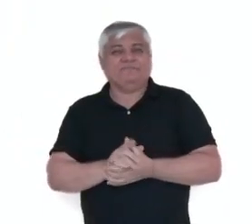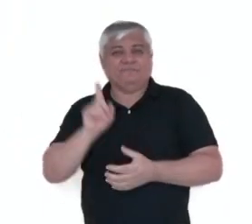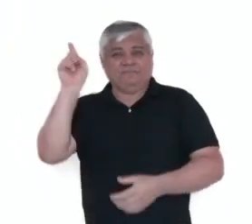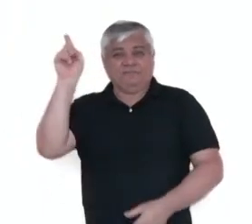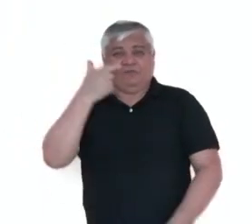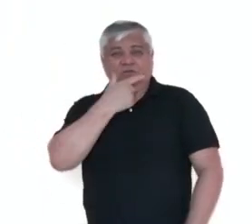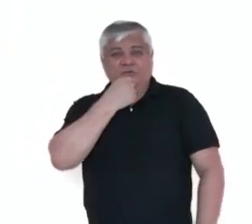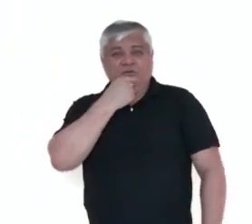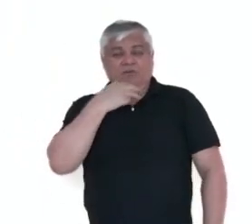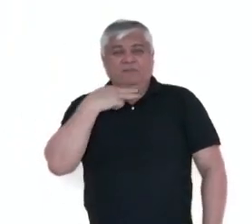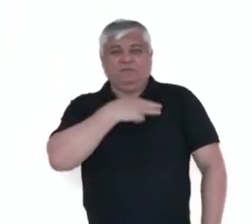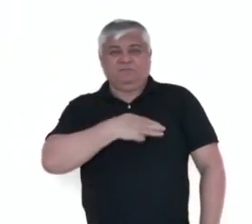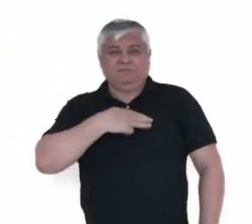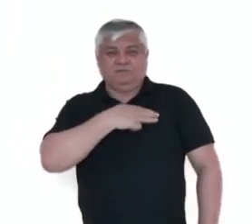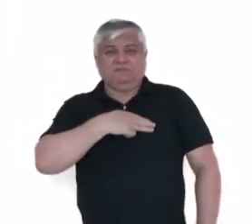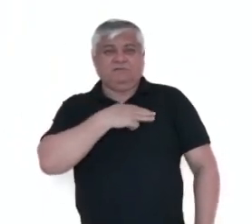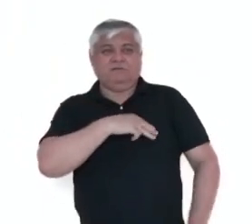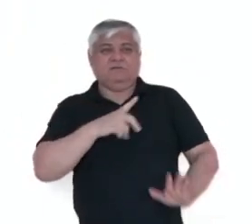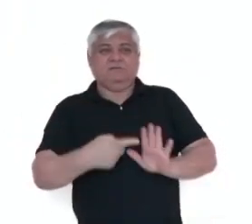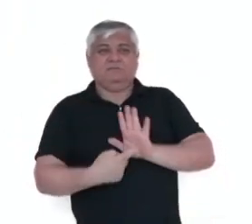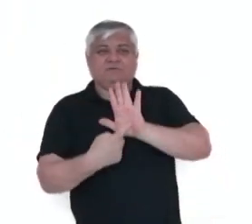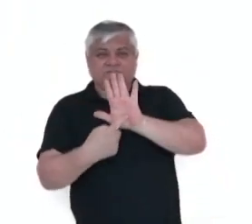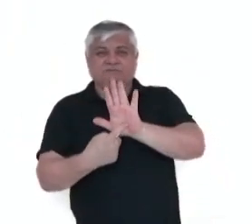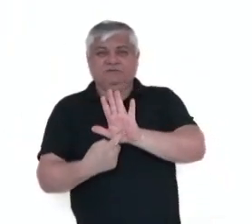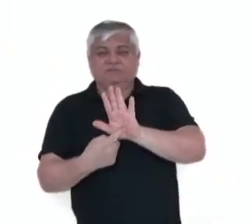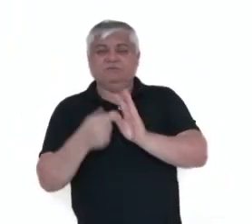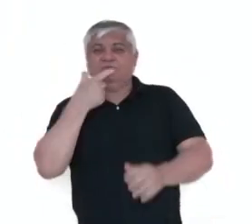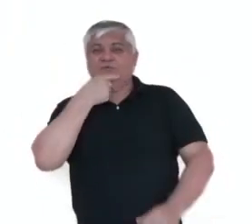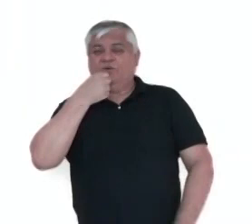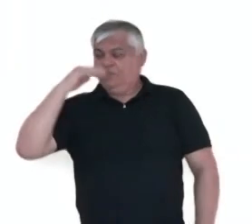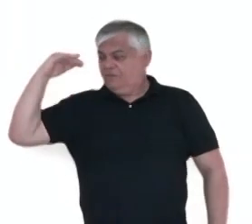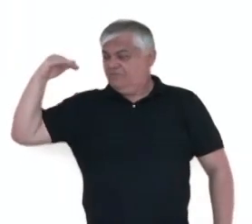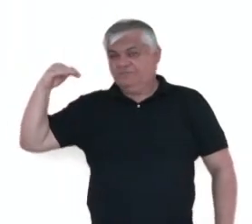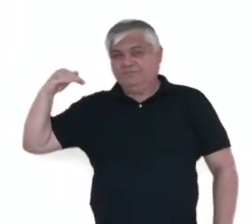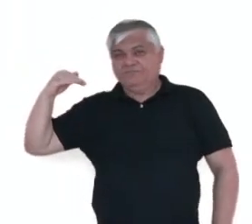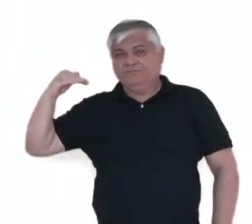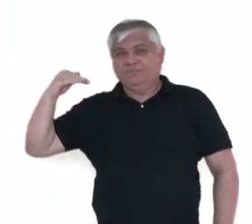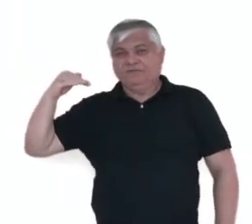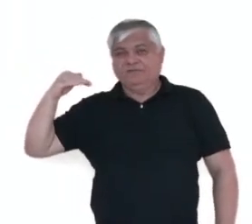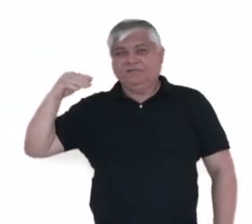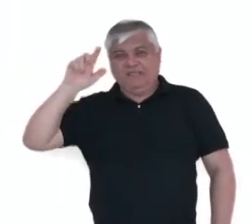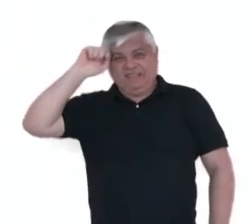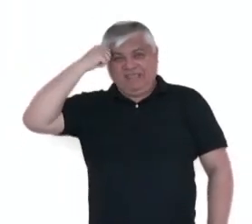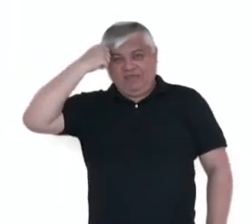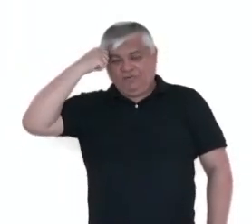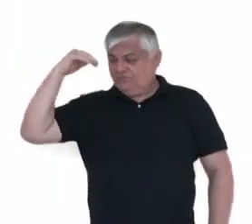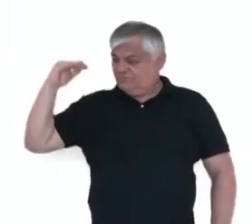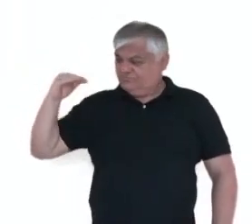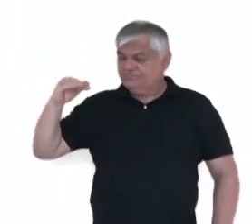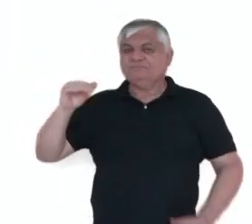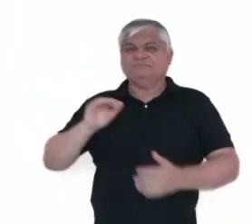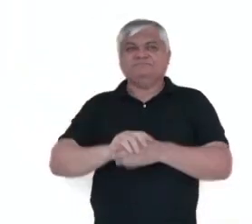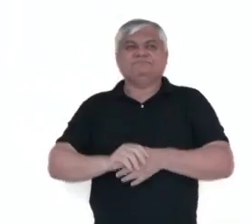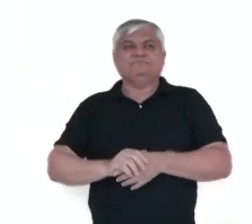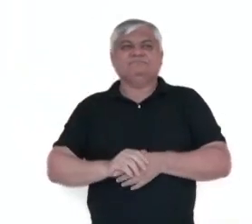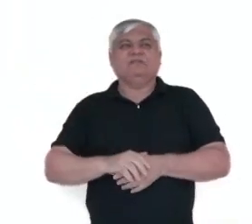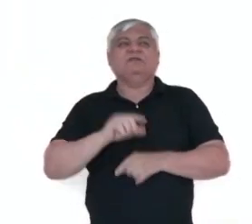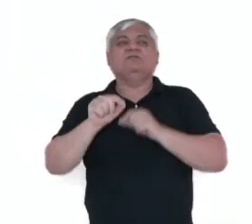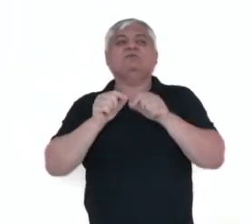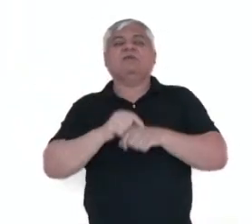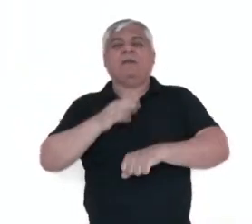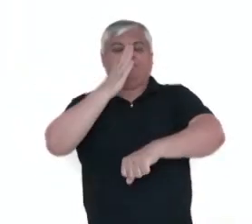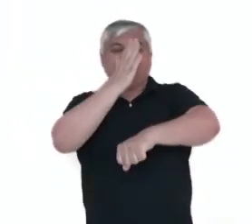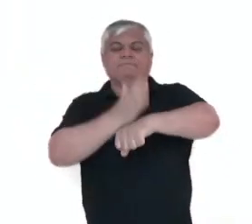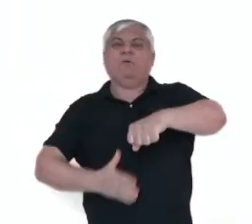missionário mostrando um homem, sendo que um homem congolês que foi decepado, né? Teve ali a sua